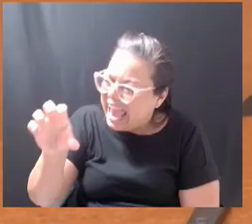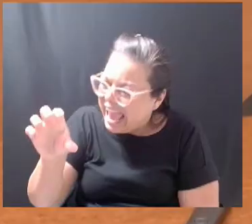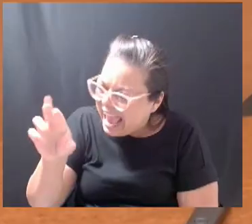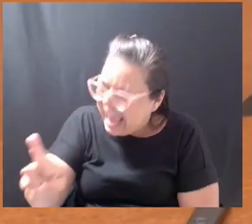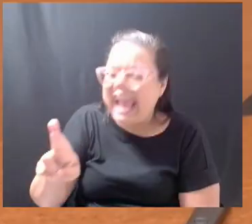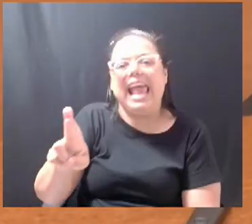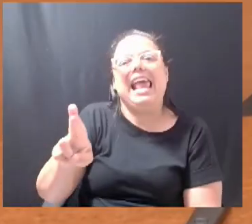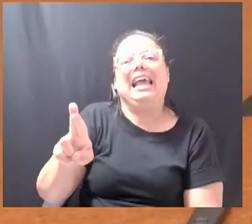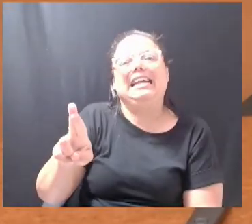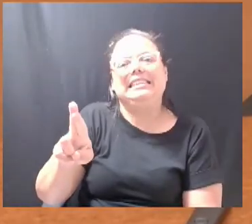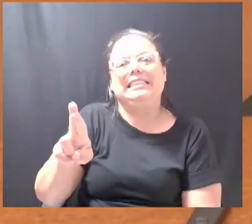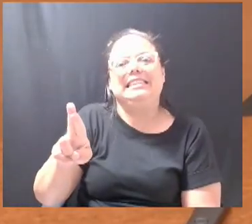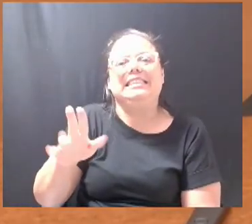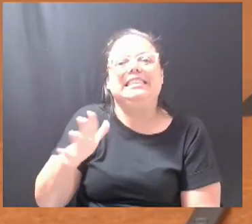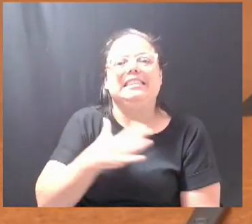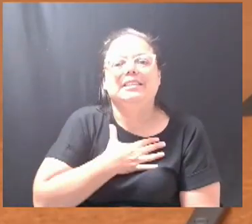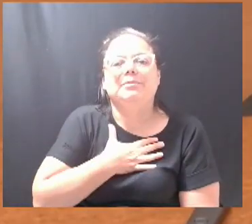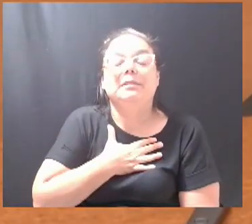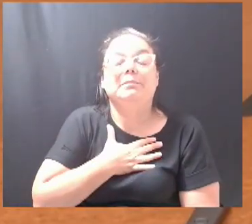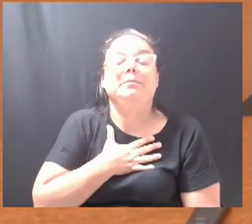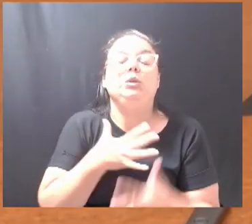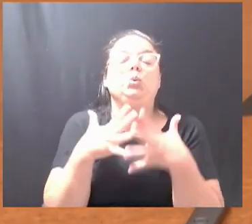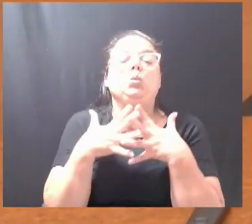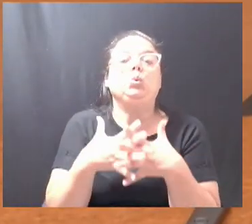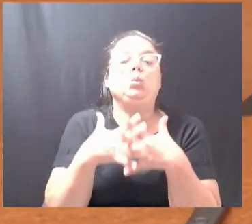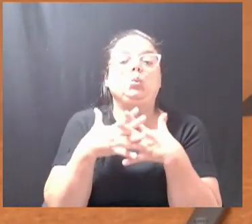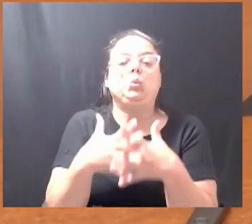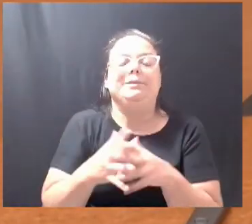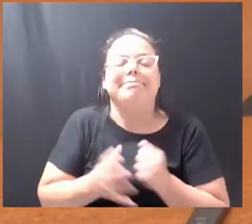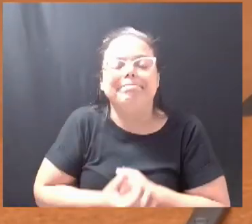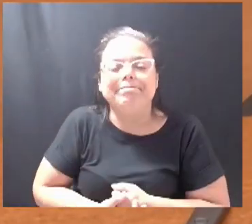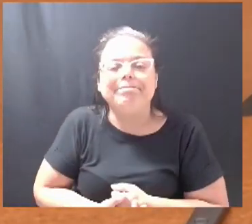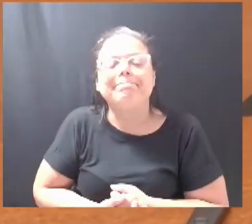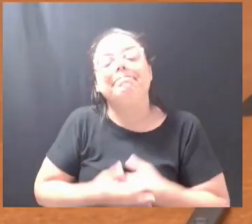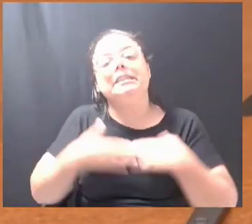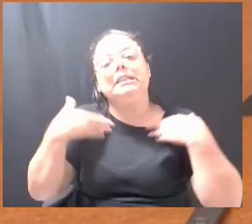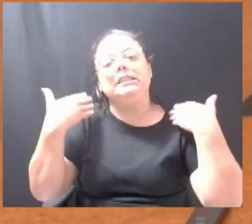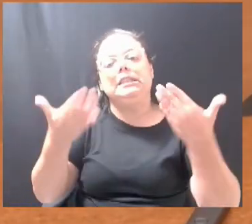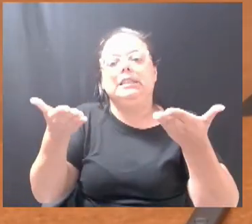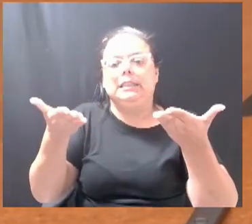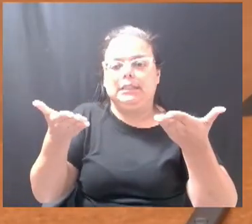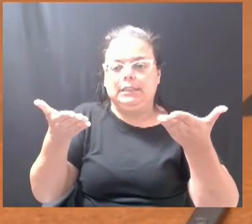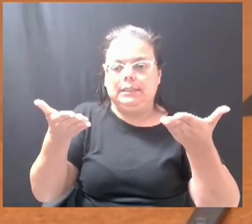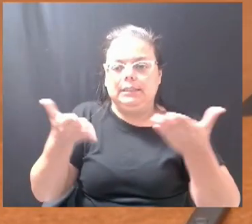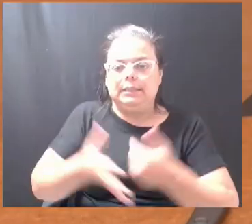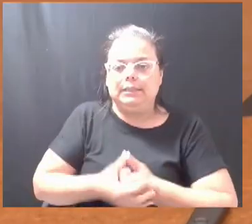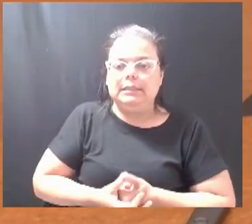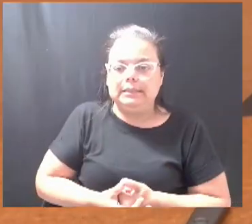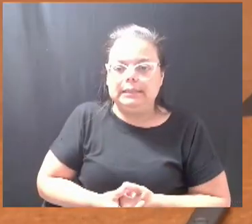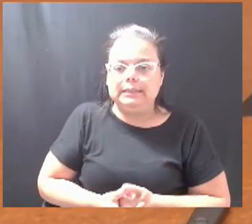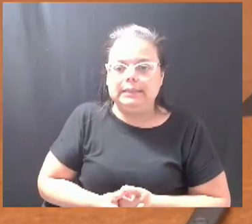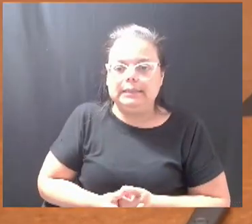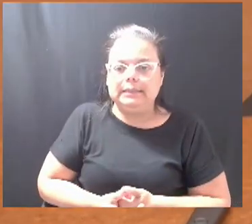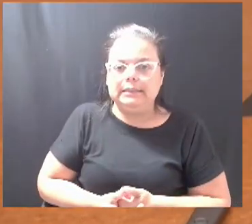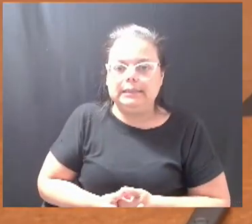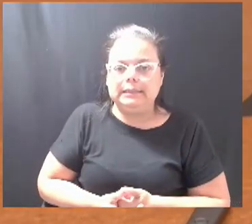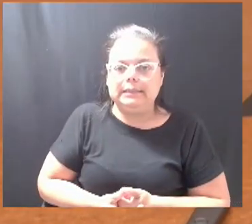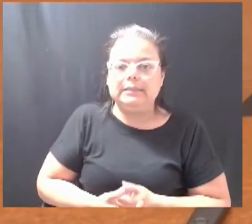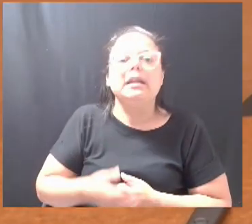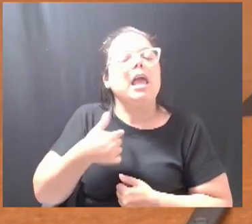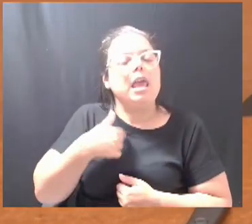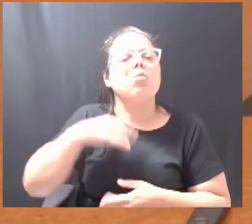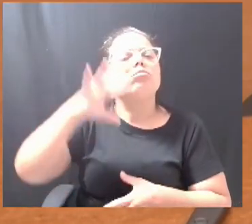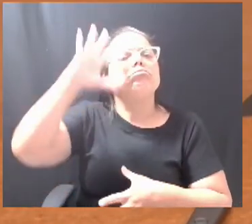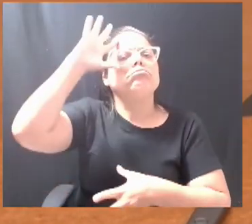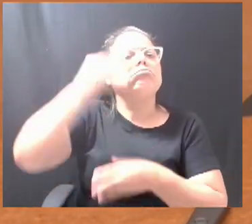enfim, me complica. Bom, aí, então, essa parte eu compreendi. Então, agora eu compreendi